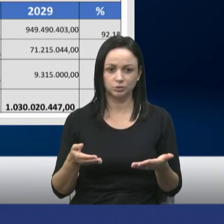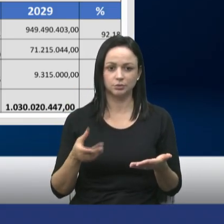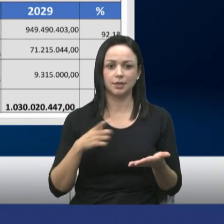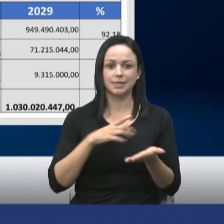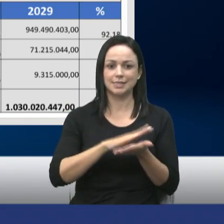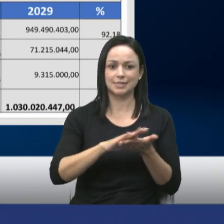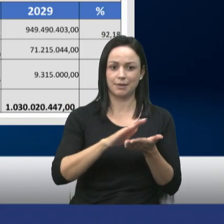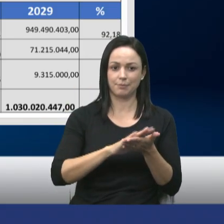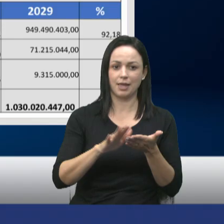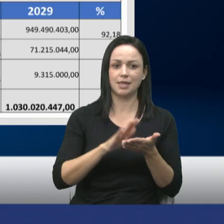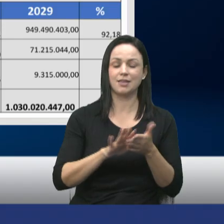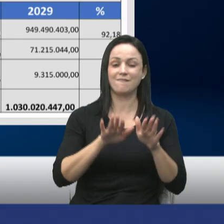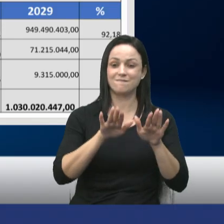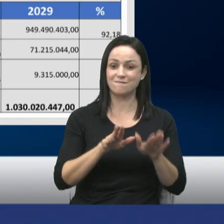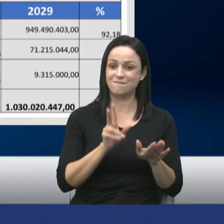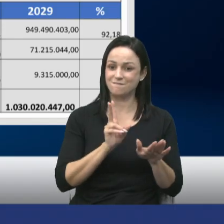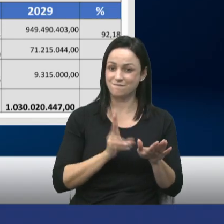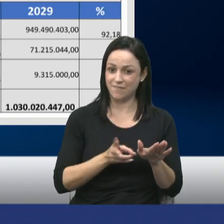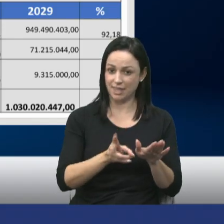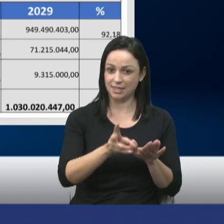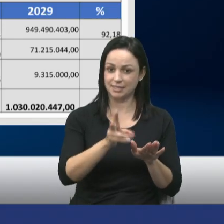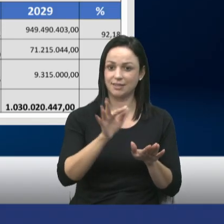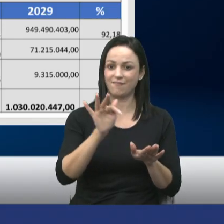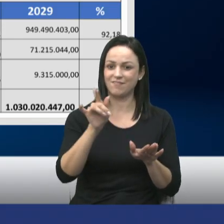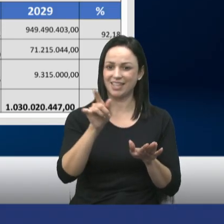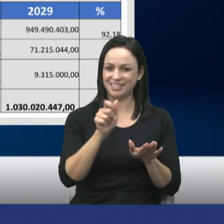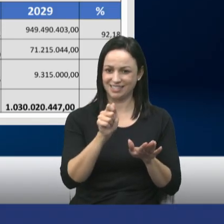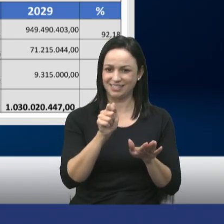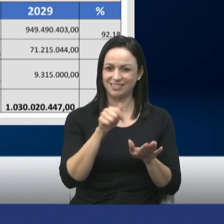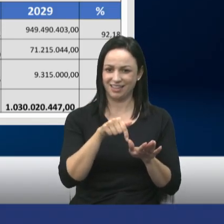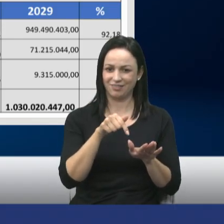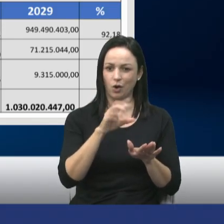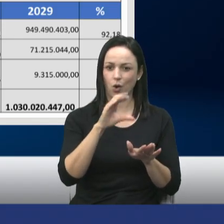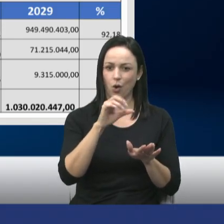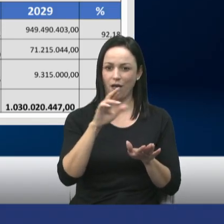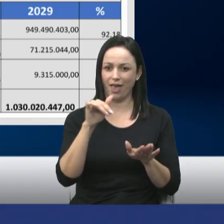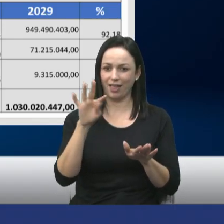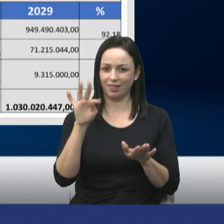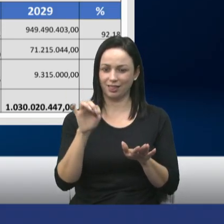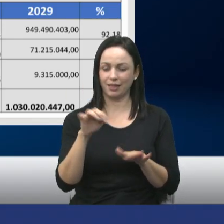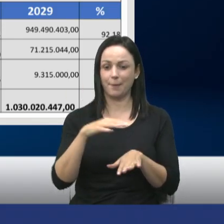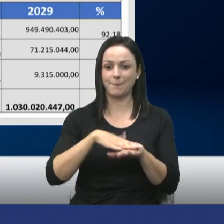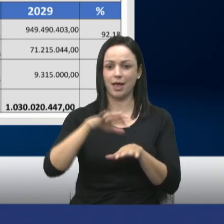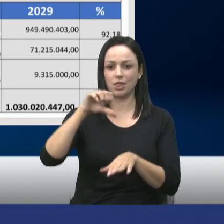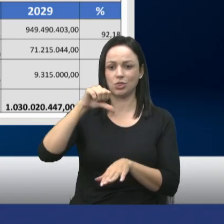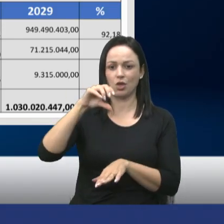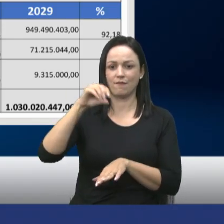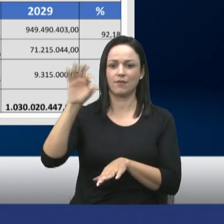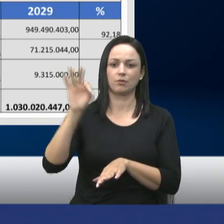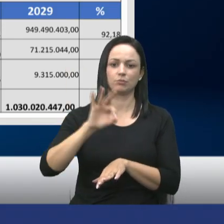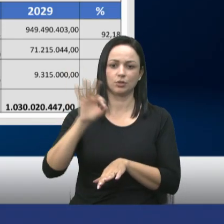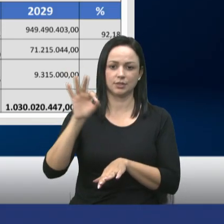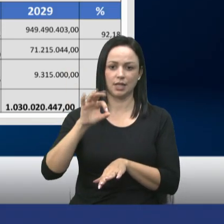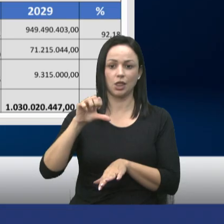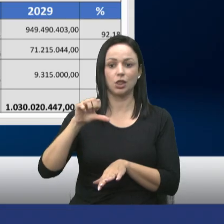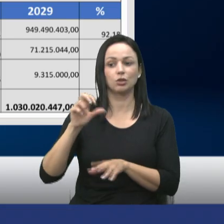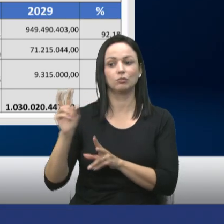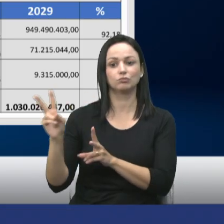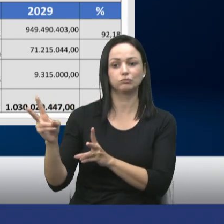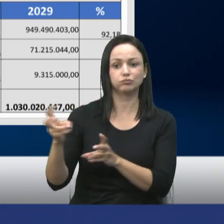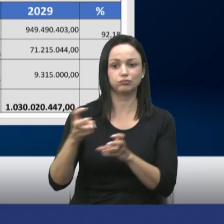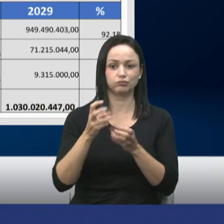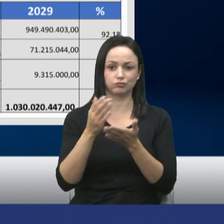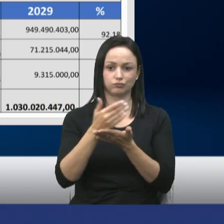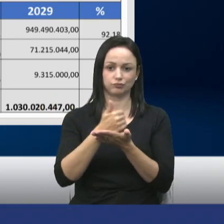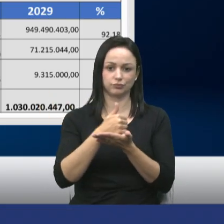despesa fixa, ou seja, as nossas despesas correntes, elas são mais de 90% da arrecadação do município.